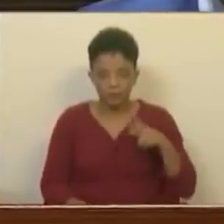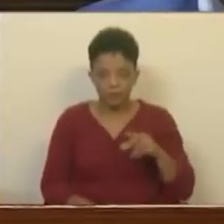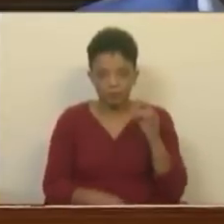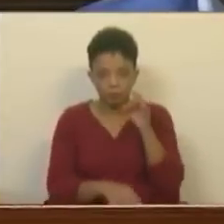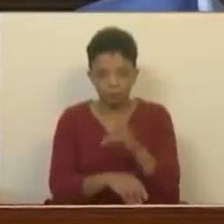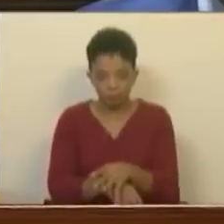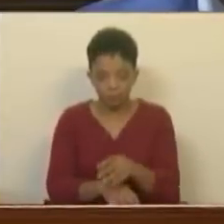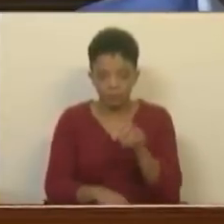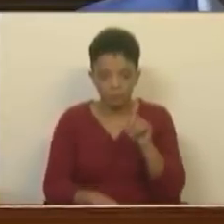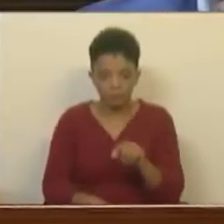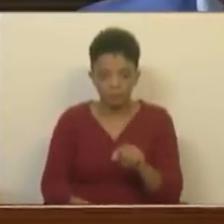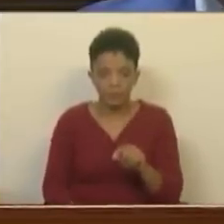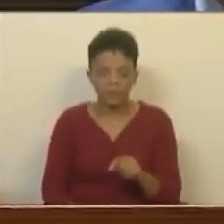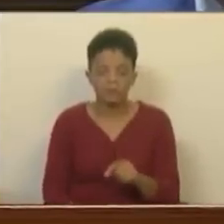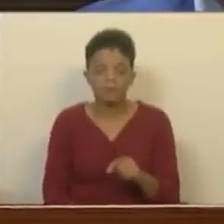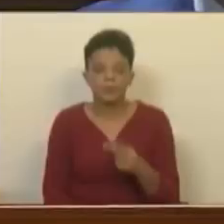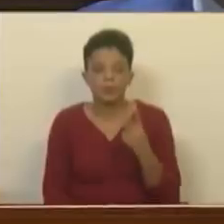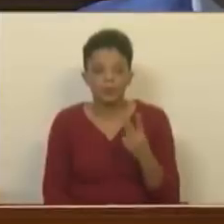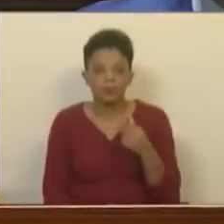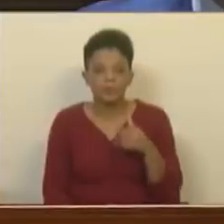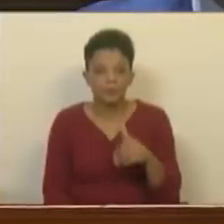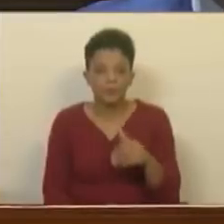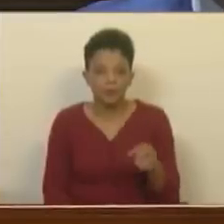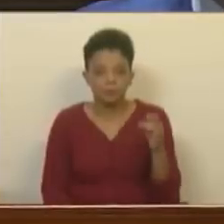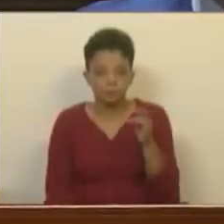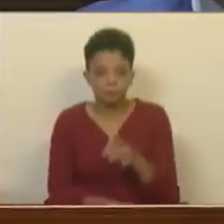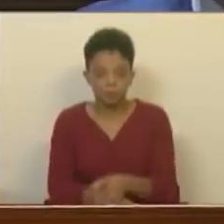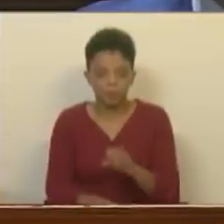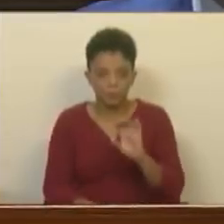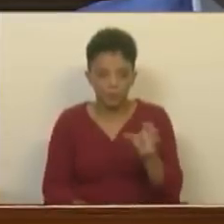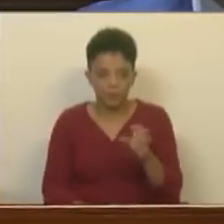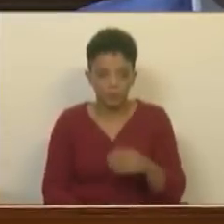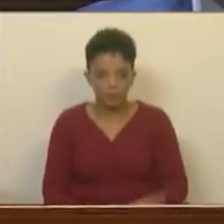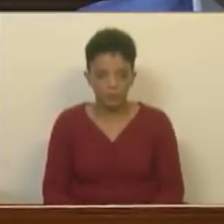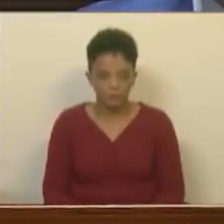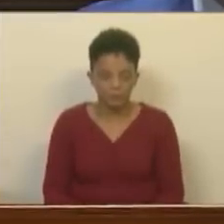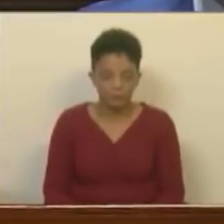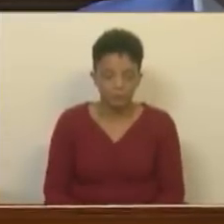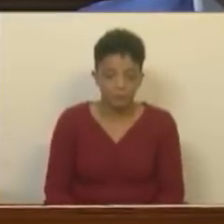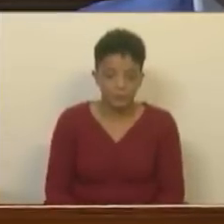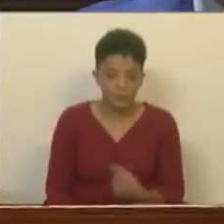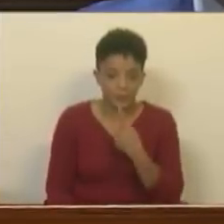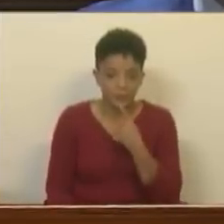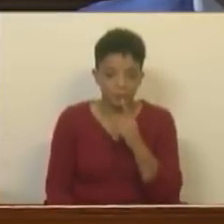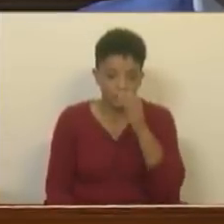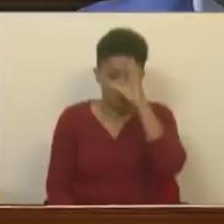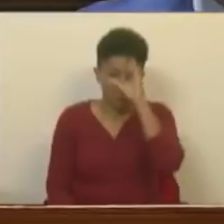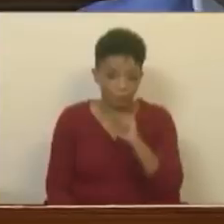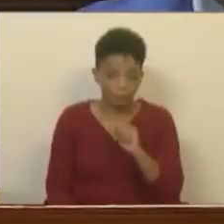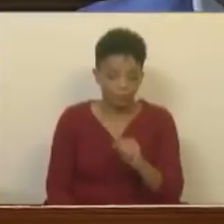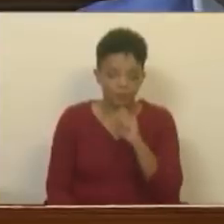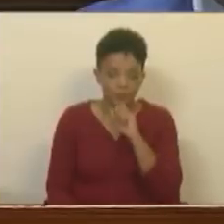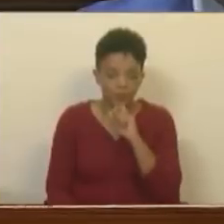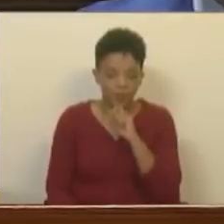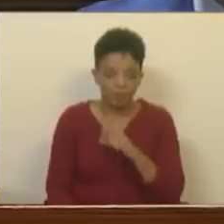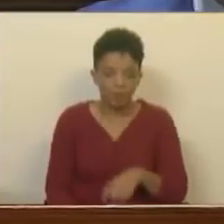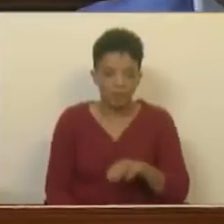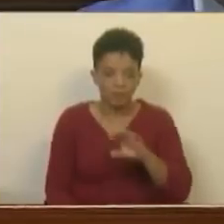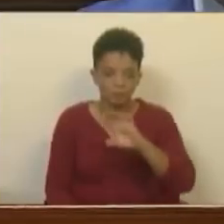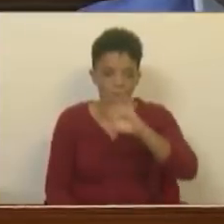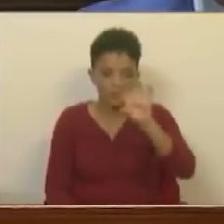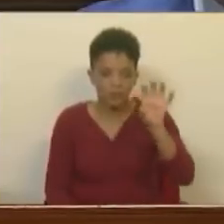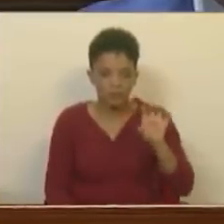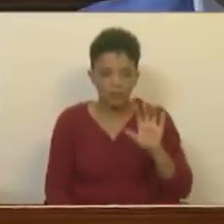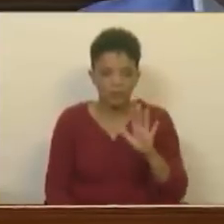Portugal e há mais dois que se preparam para a ultrapassar o país significa que o seu governo Ficará marcado por cinco países